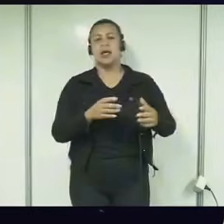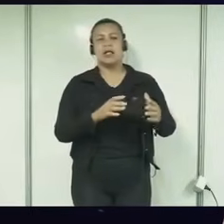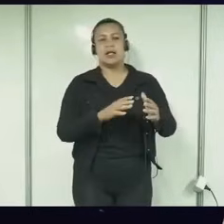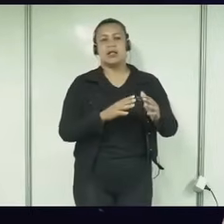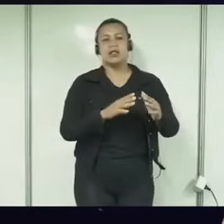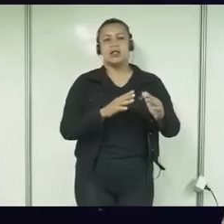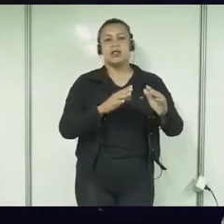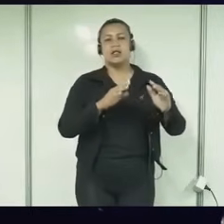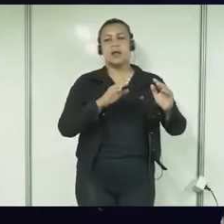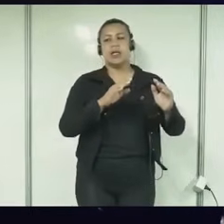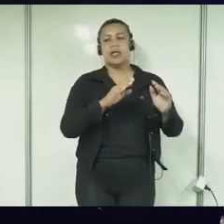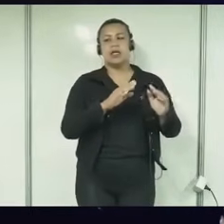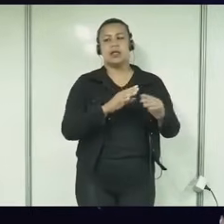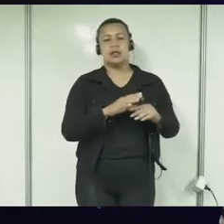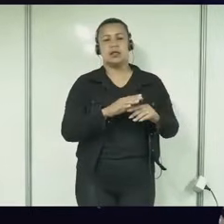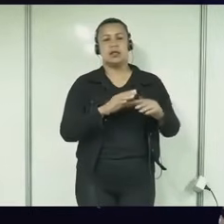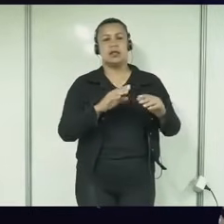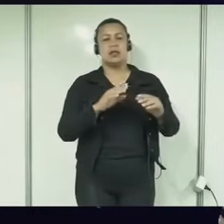Abençoa o teu trabalho,